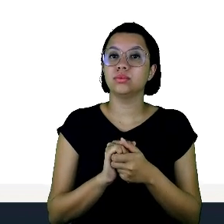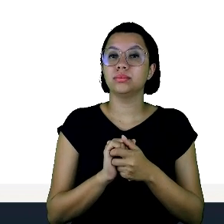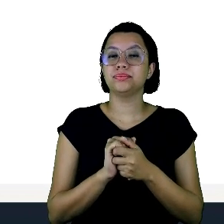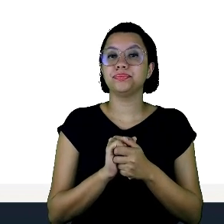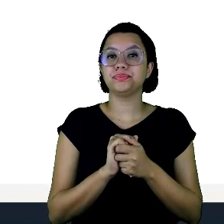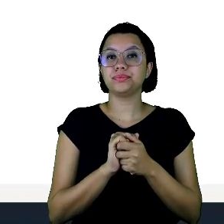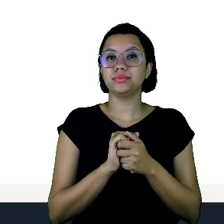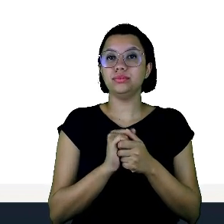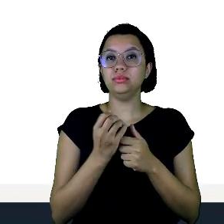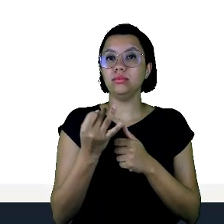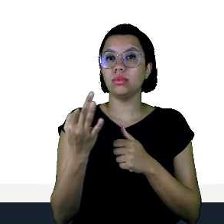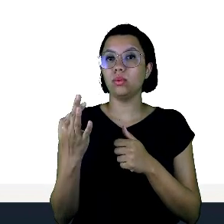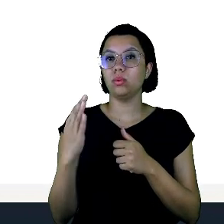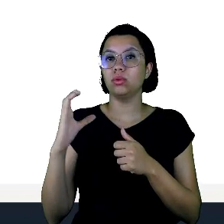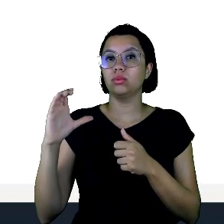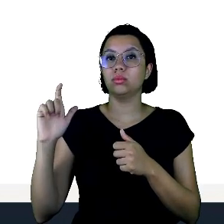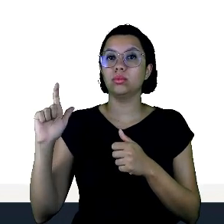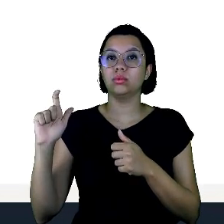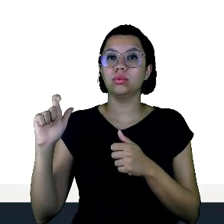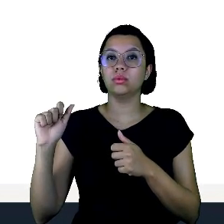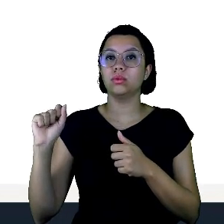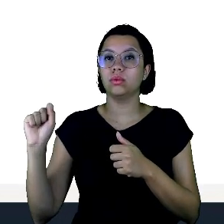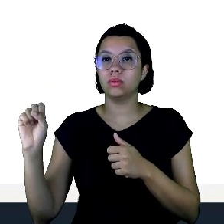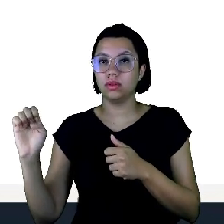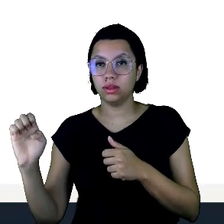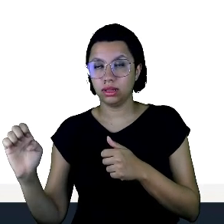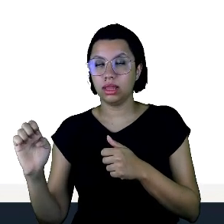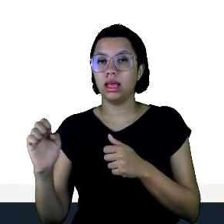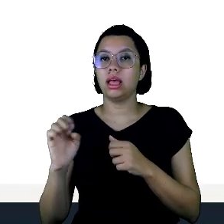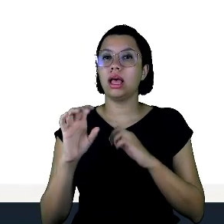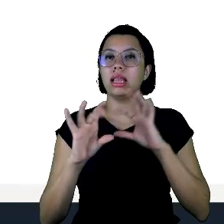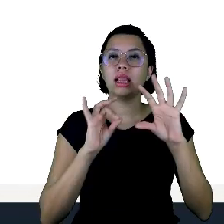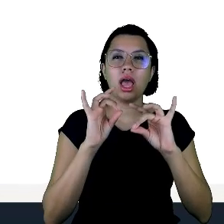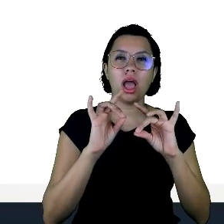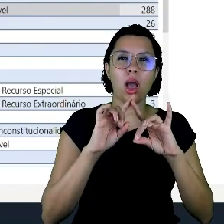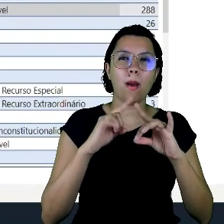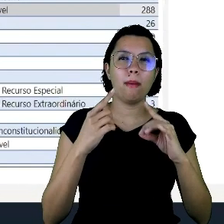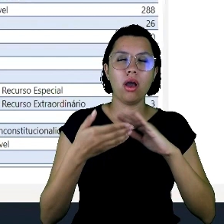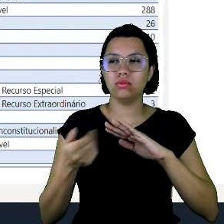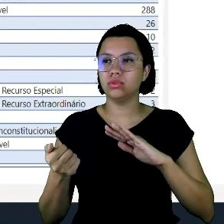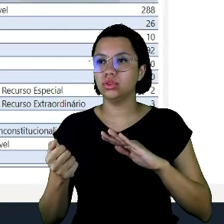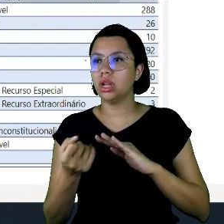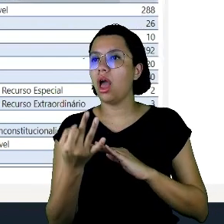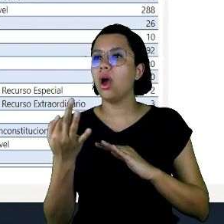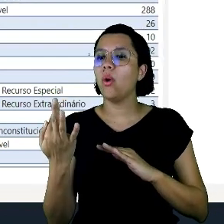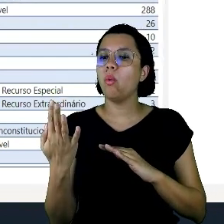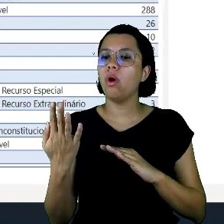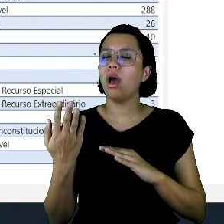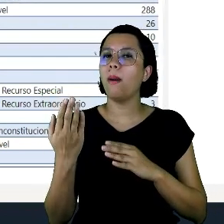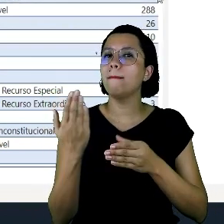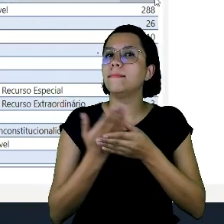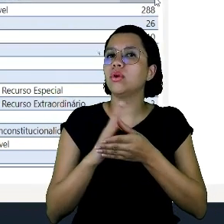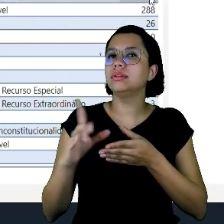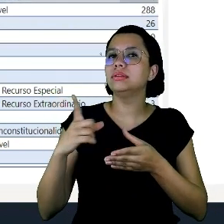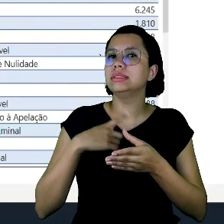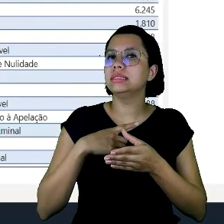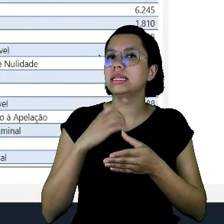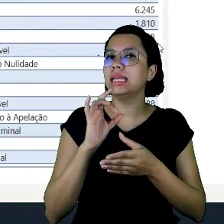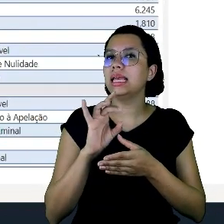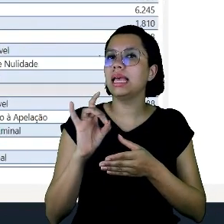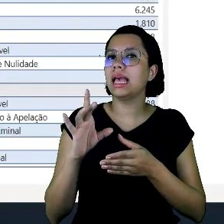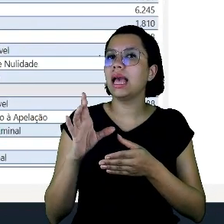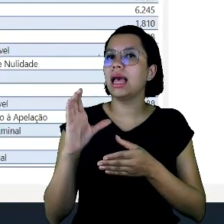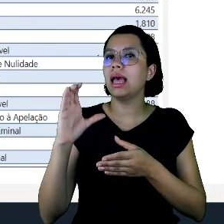cada assunto. E quantos por classe. Aqui está selecionado, mas eu vou desmarcar aqui. Aí aqui quantos processos